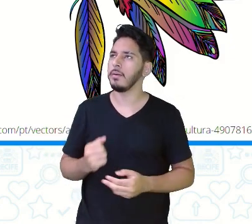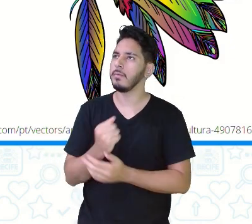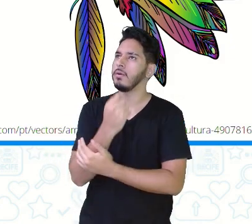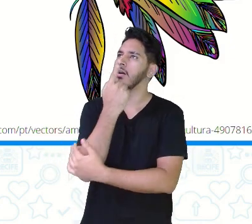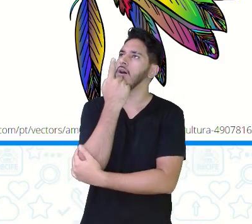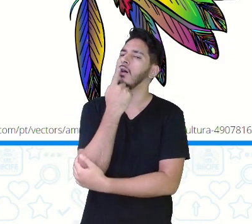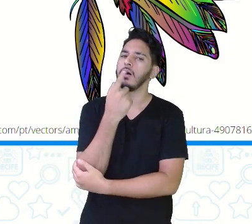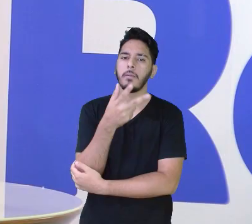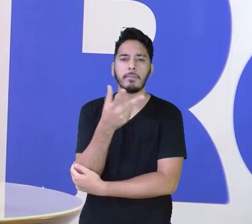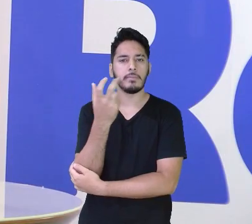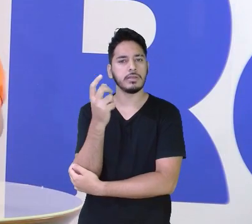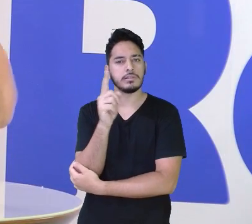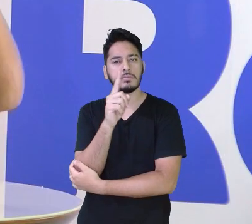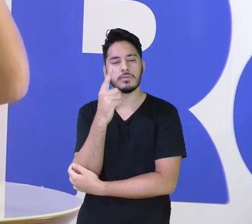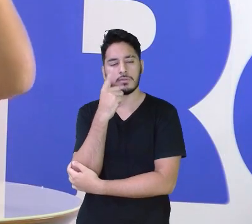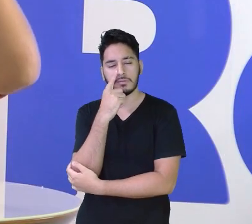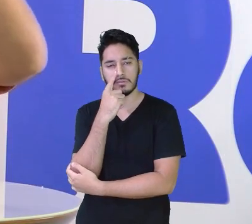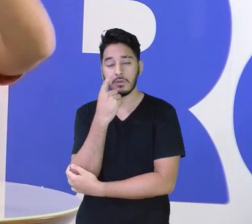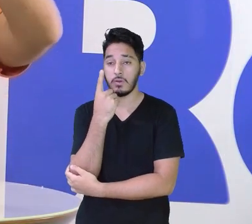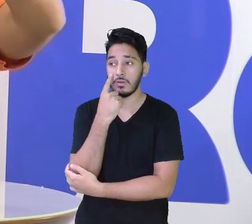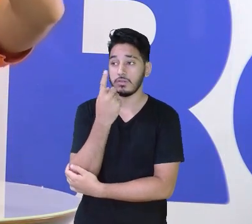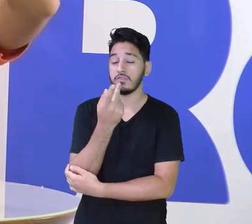Quando a gente fala de rima,